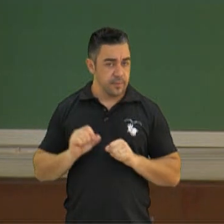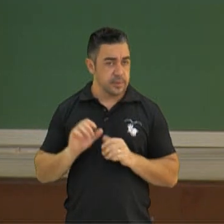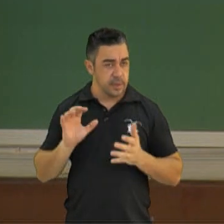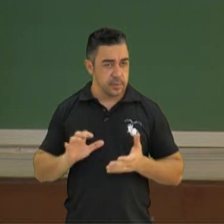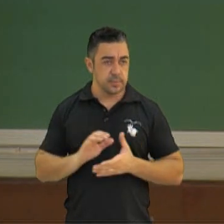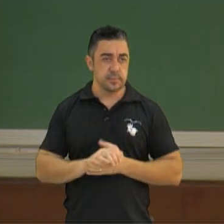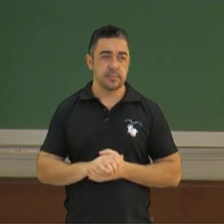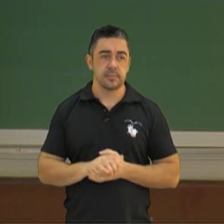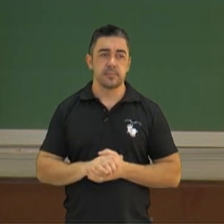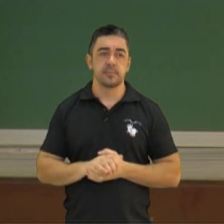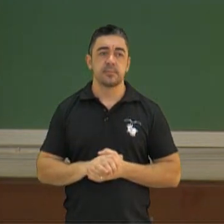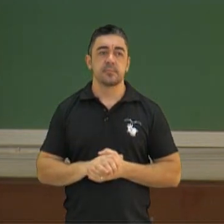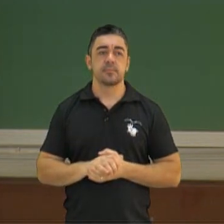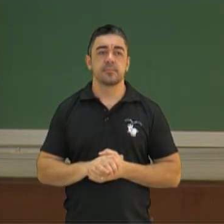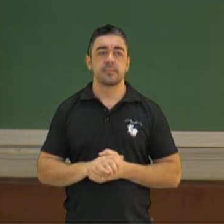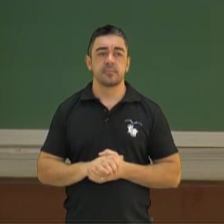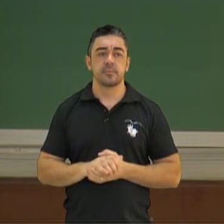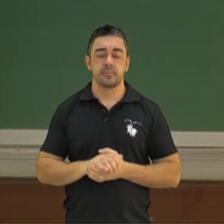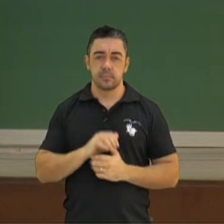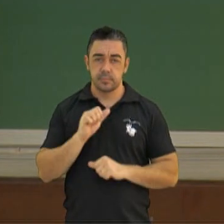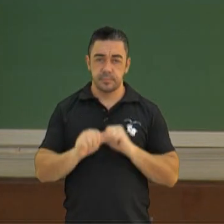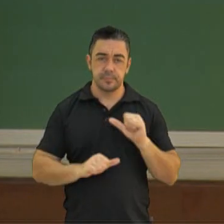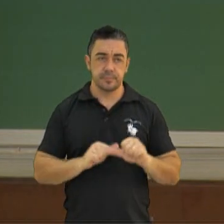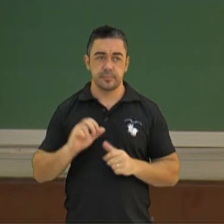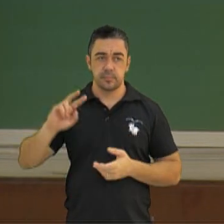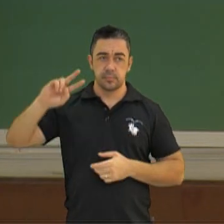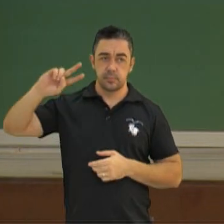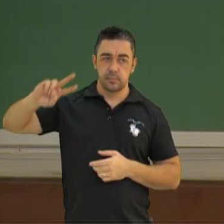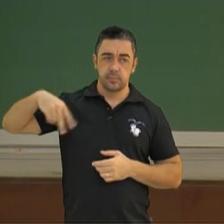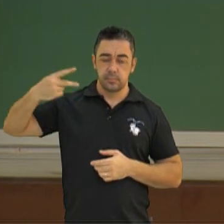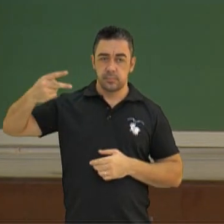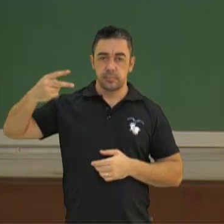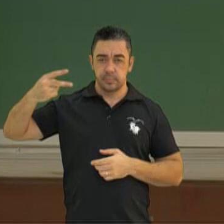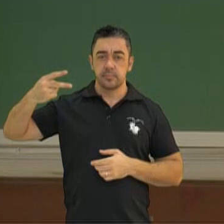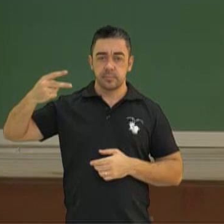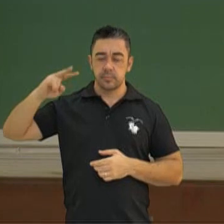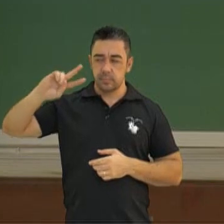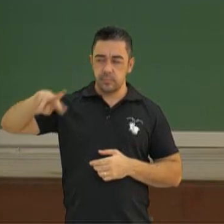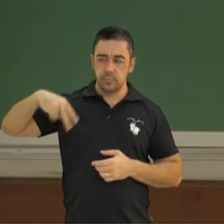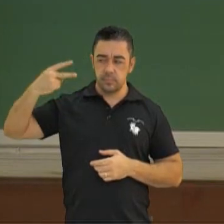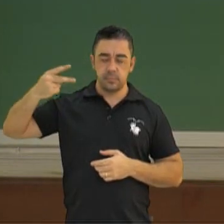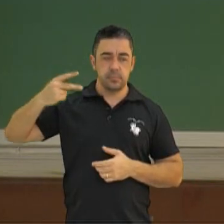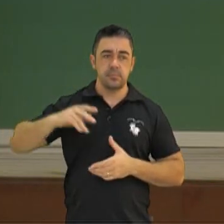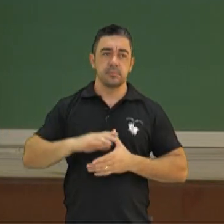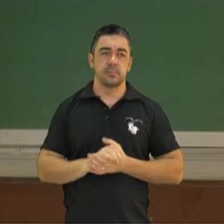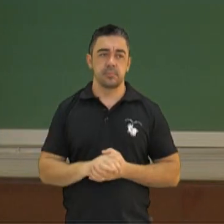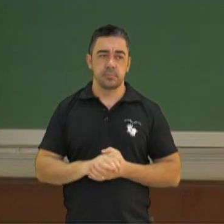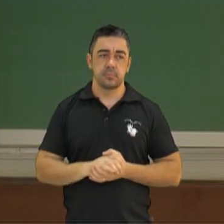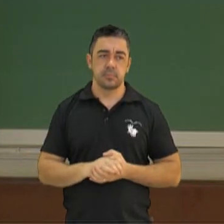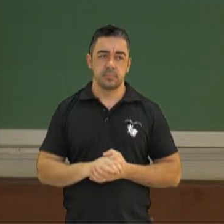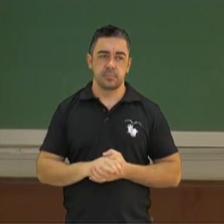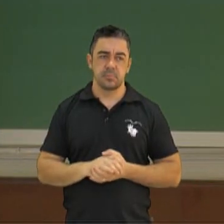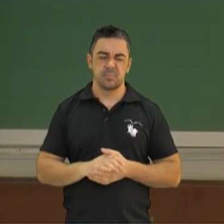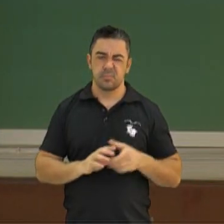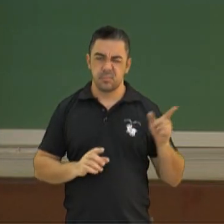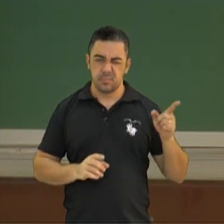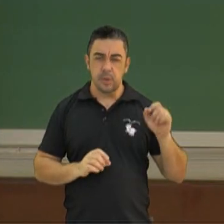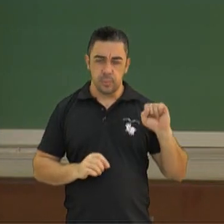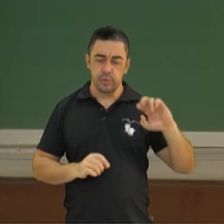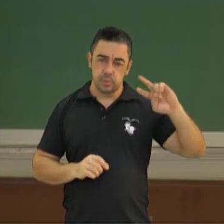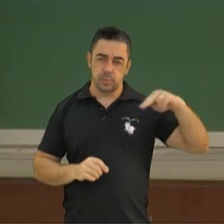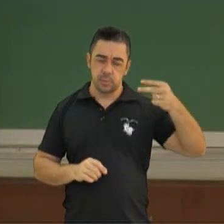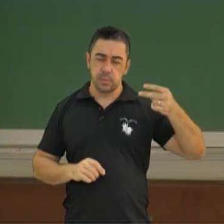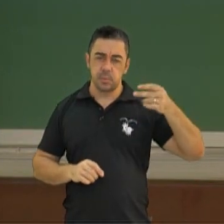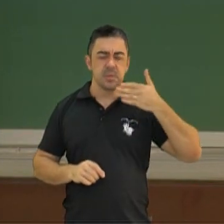outra forma. Então, ó, inversamente proporcionais, nós vamos inverter uma das razões. Essa aqui tem letra, podia ser essa